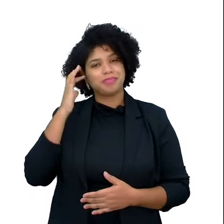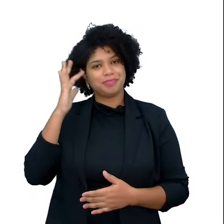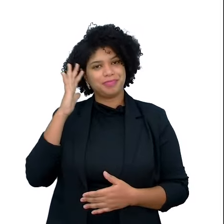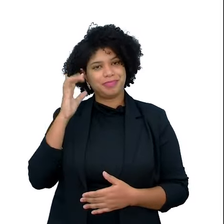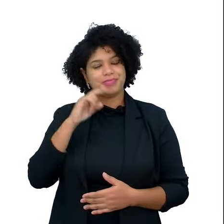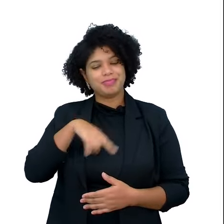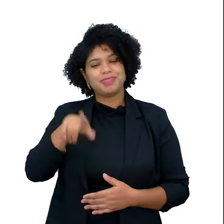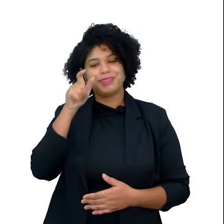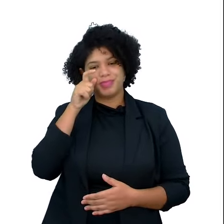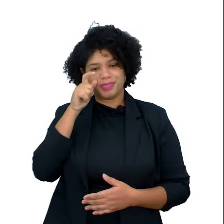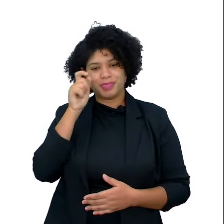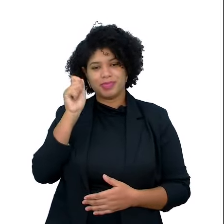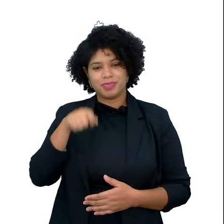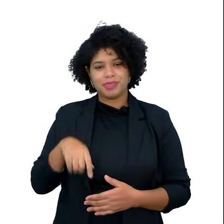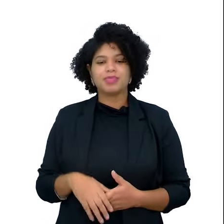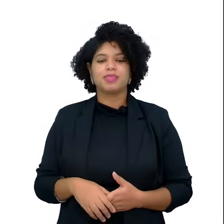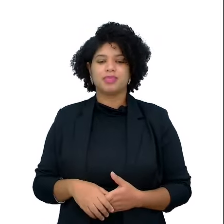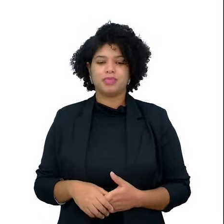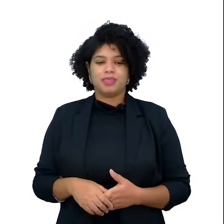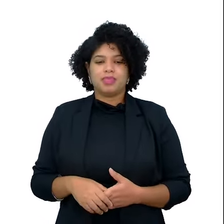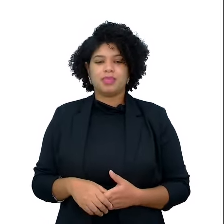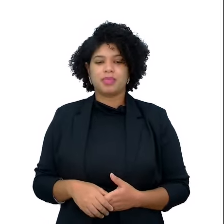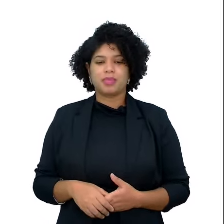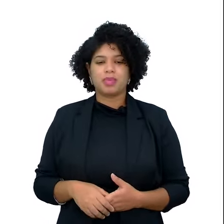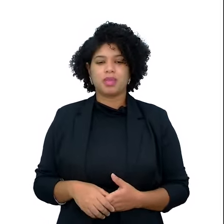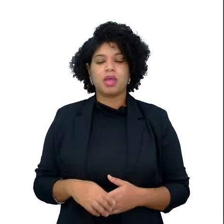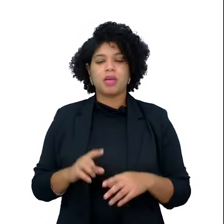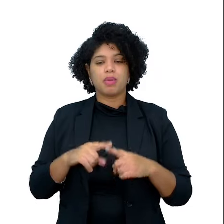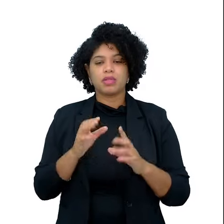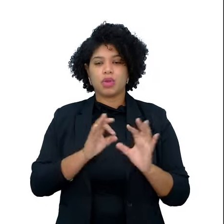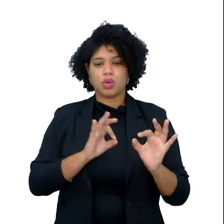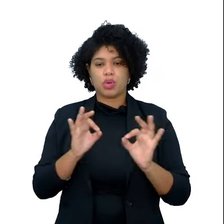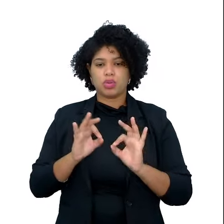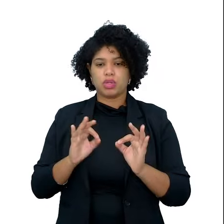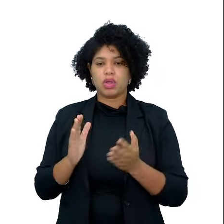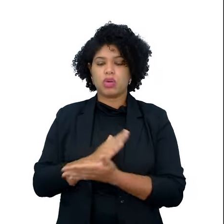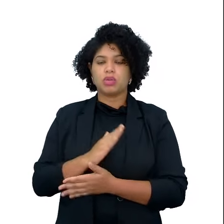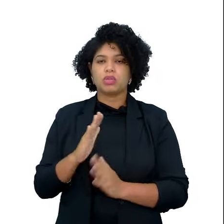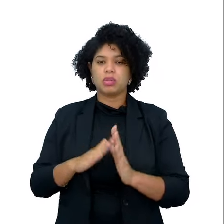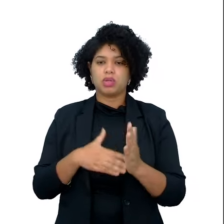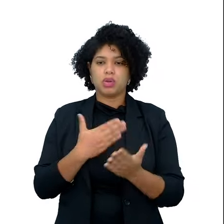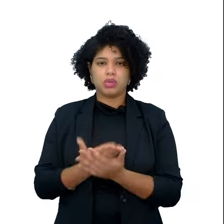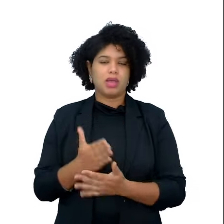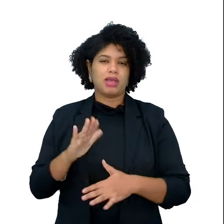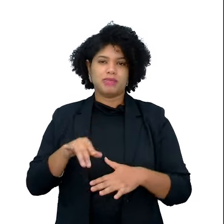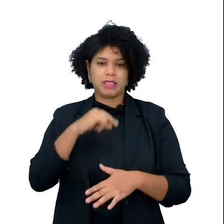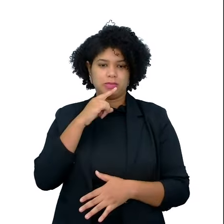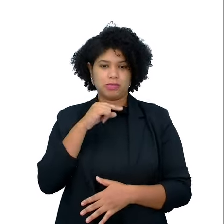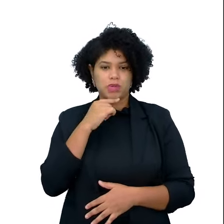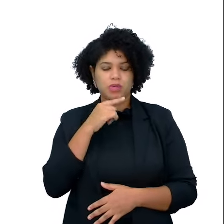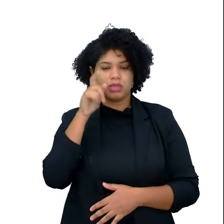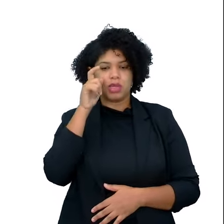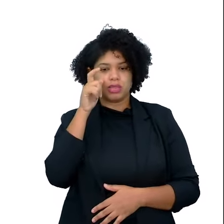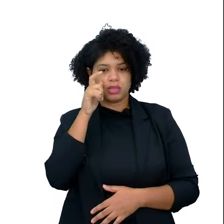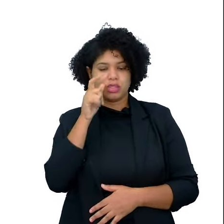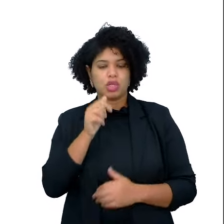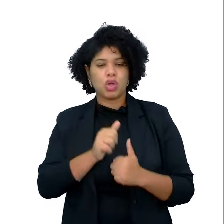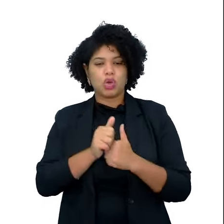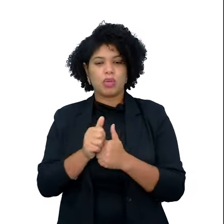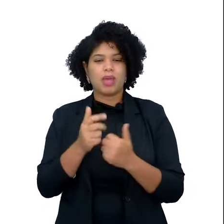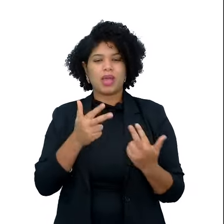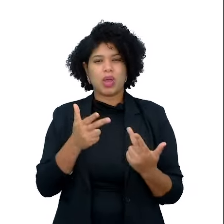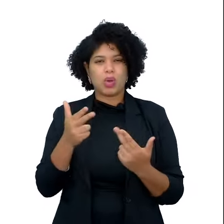estar assistindo no dia 17, mas devido à organização de algumas escolas, não necessariamente vocês acompanham no